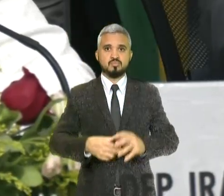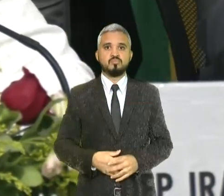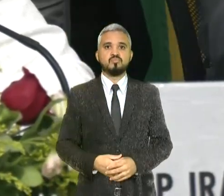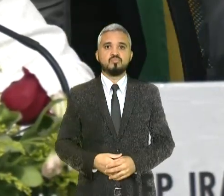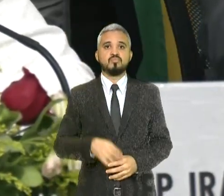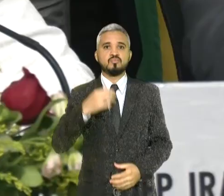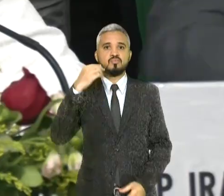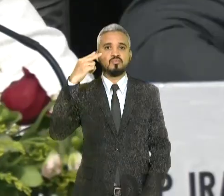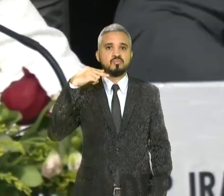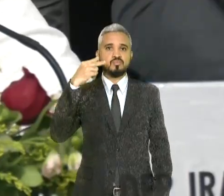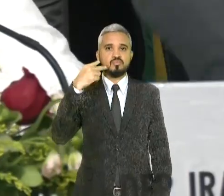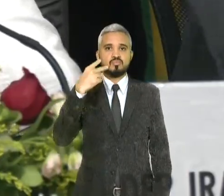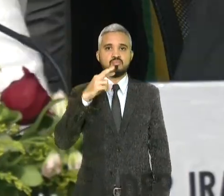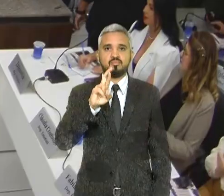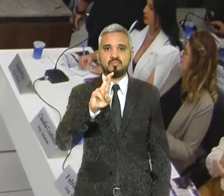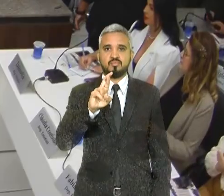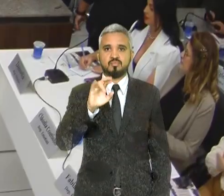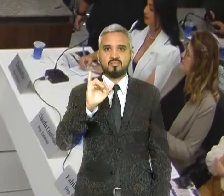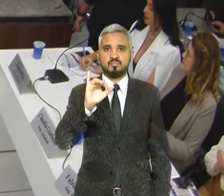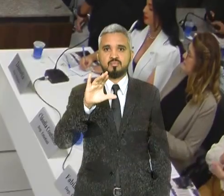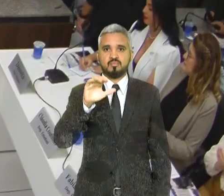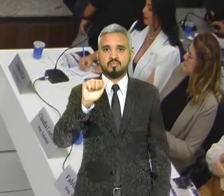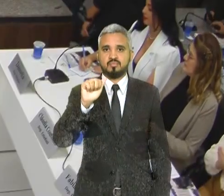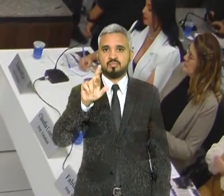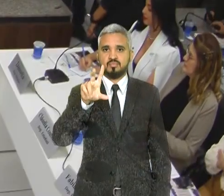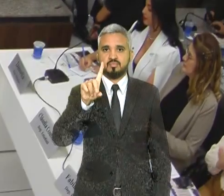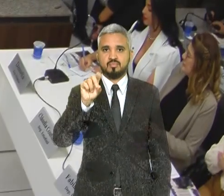vereador Ricardo.